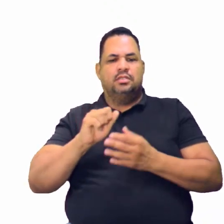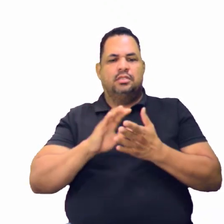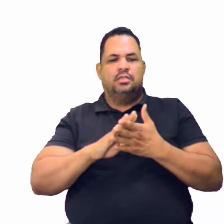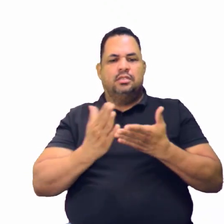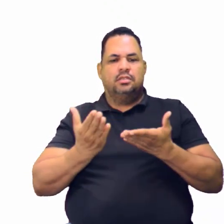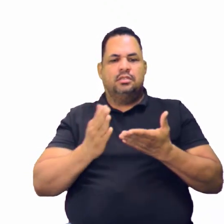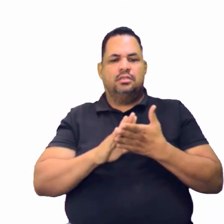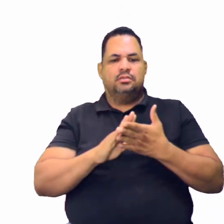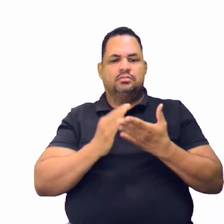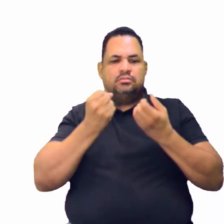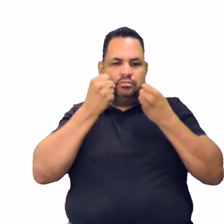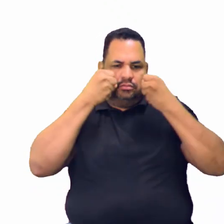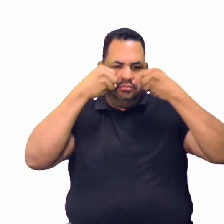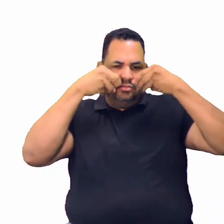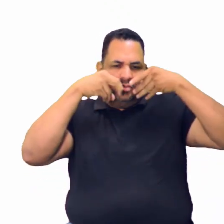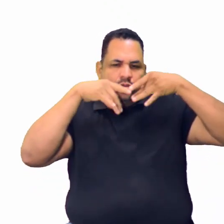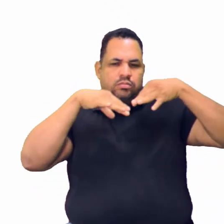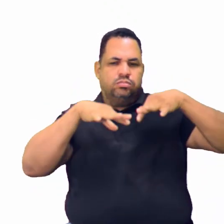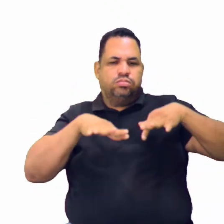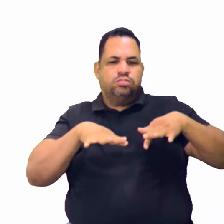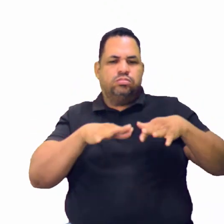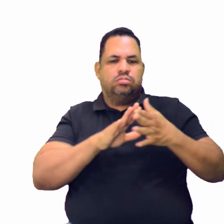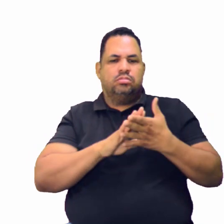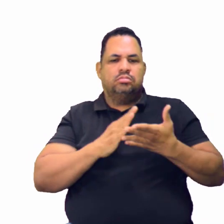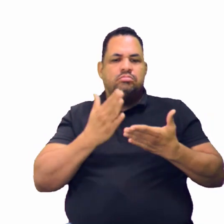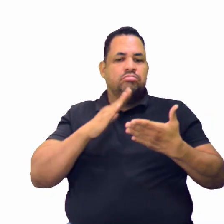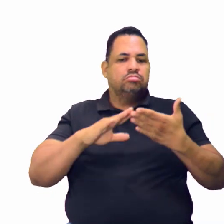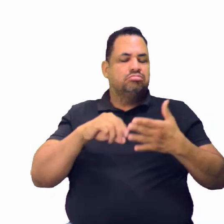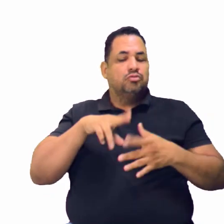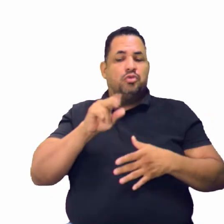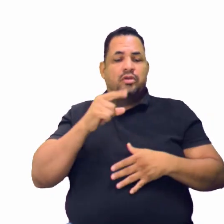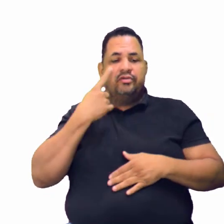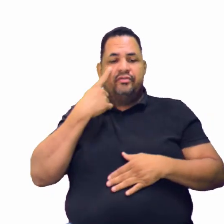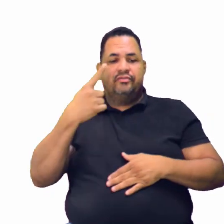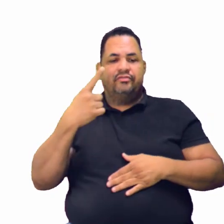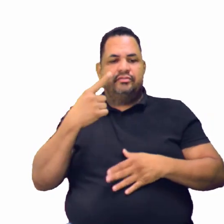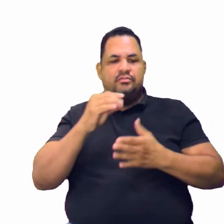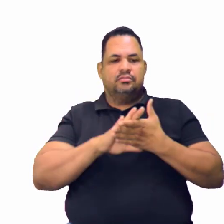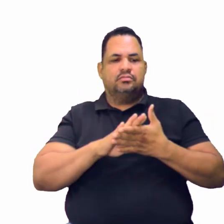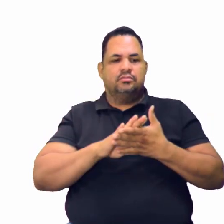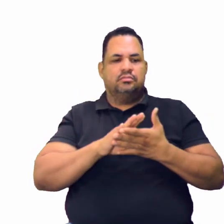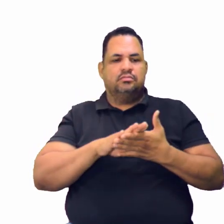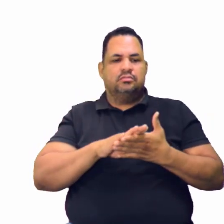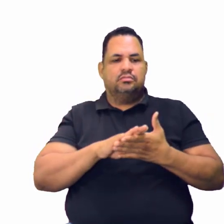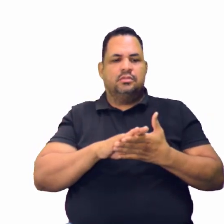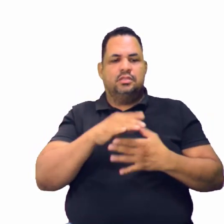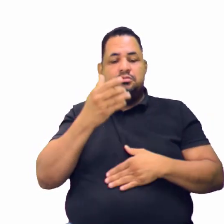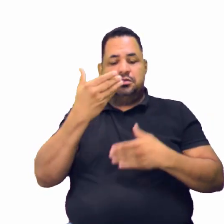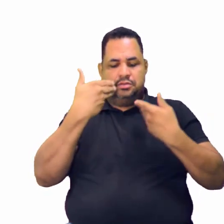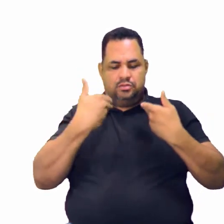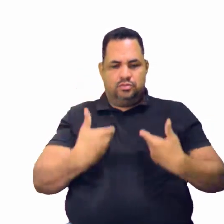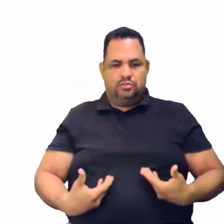comparsaria desse drama, talvez inédito, nos anais de espécie humana.